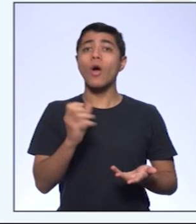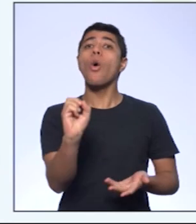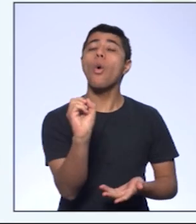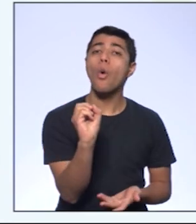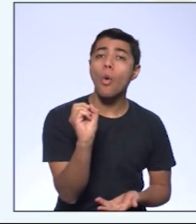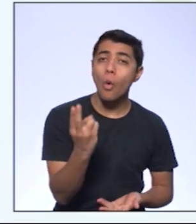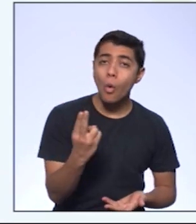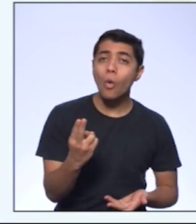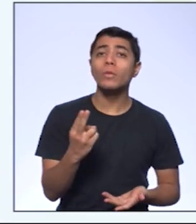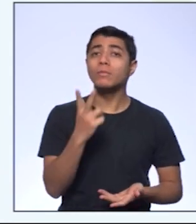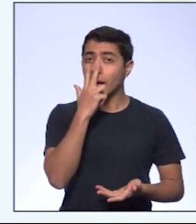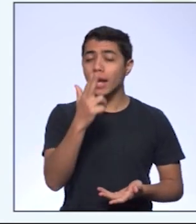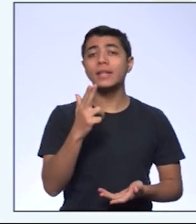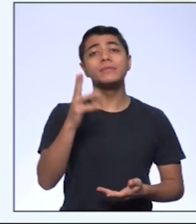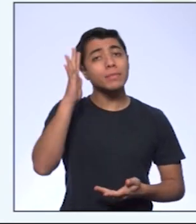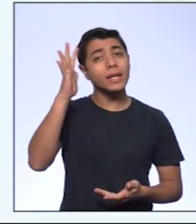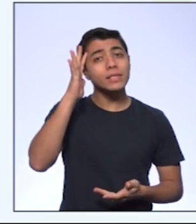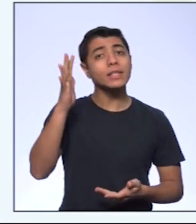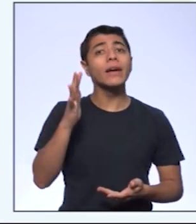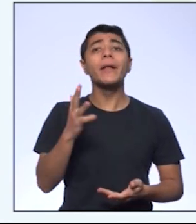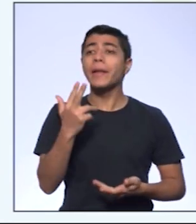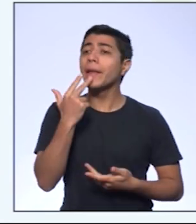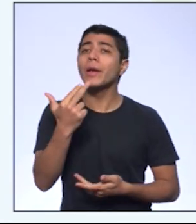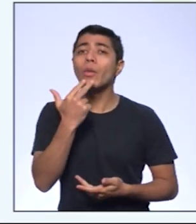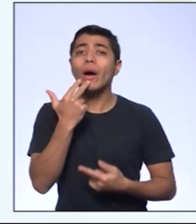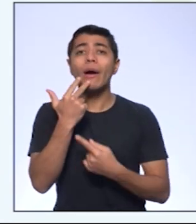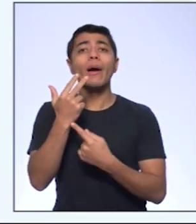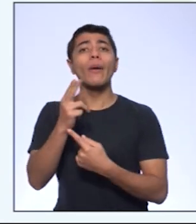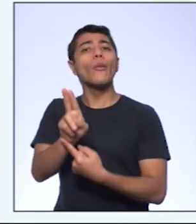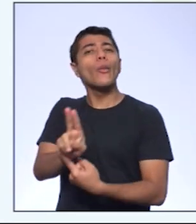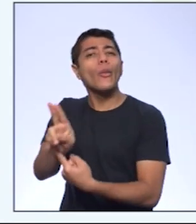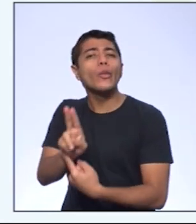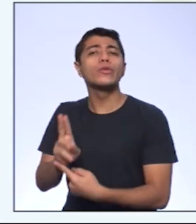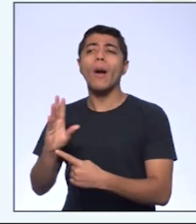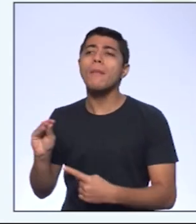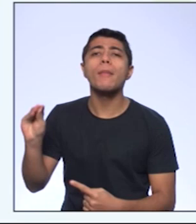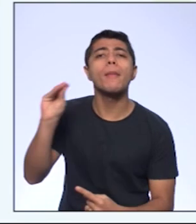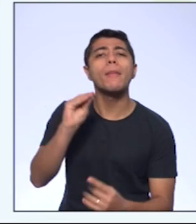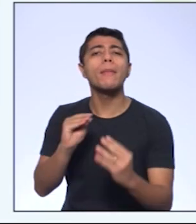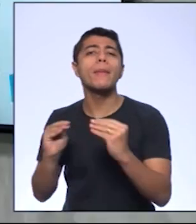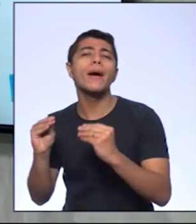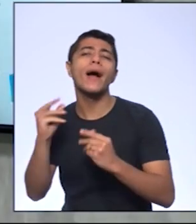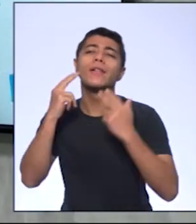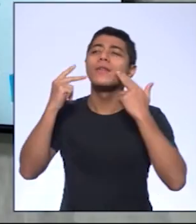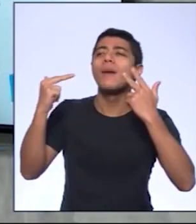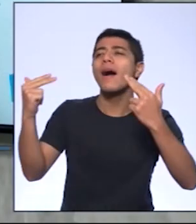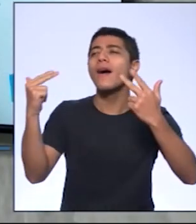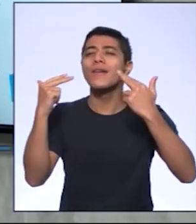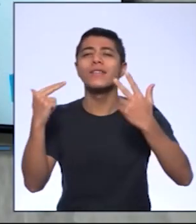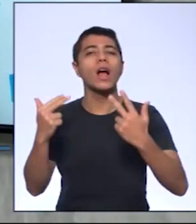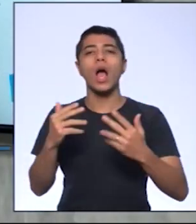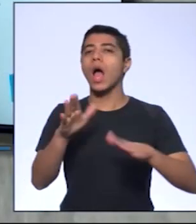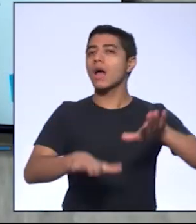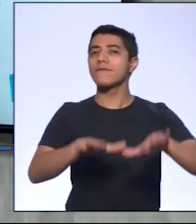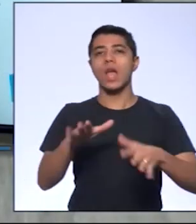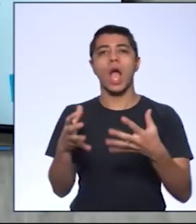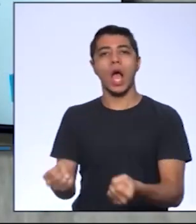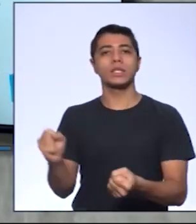rejeitar a ideia de que os usos frequentes de uma língua devem ser aceitos. Bom, vamos pensar uma coisa? Olha aqui para mim, presta